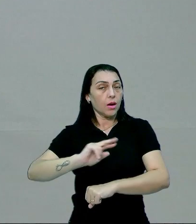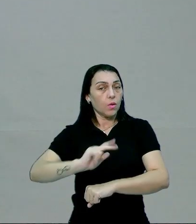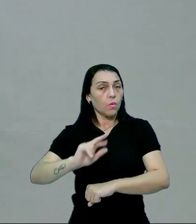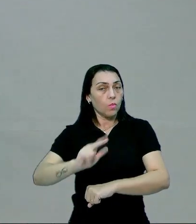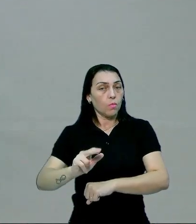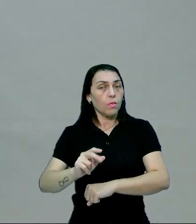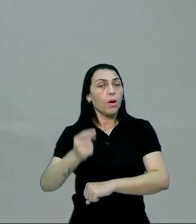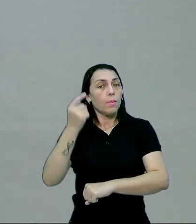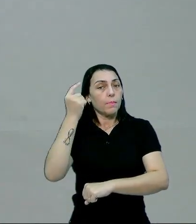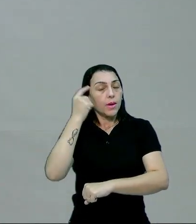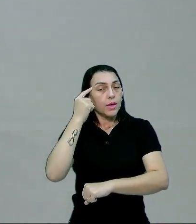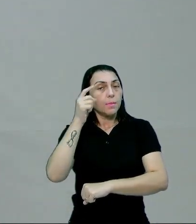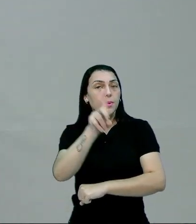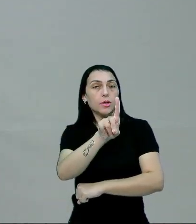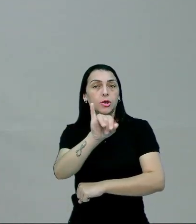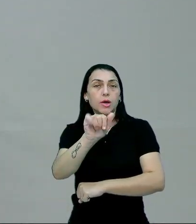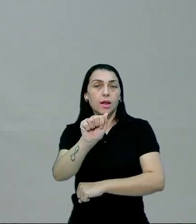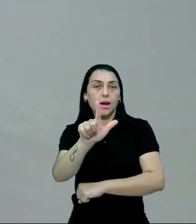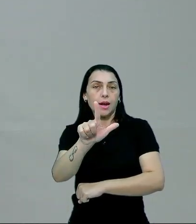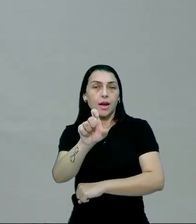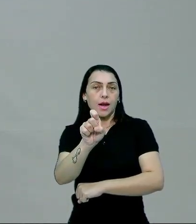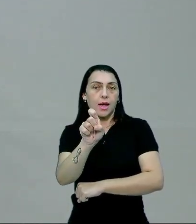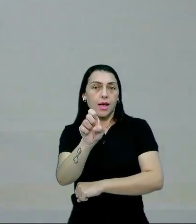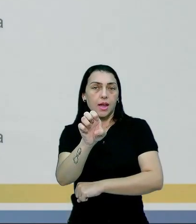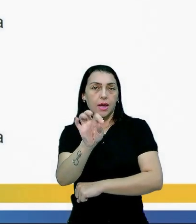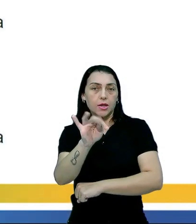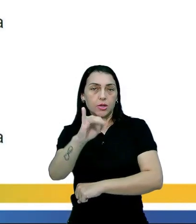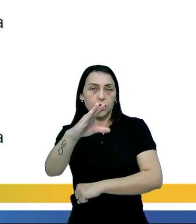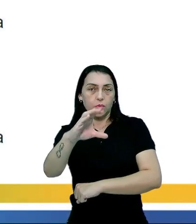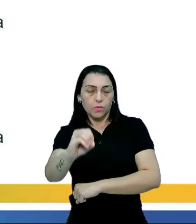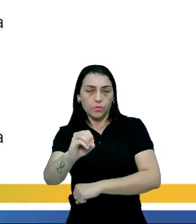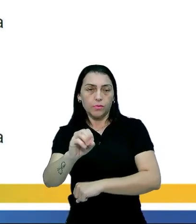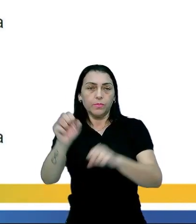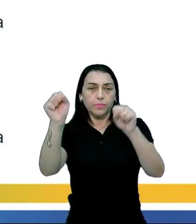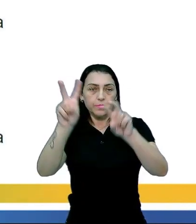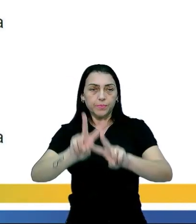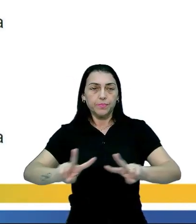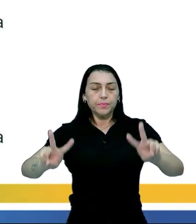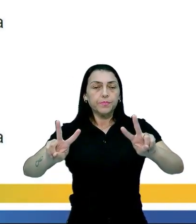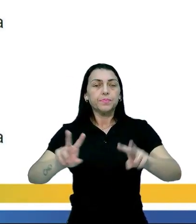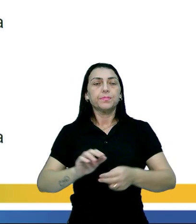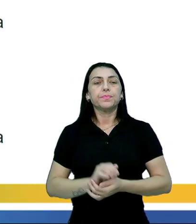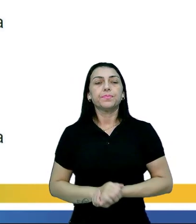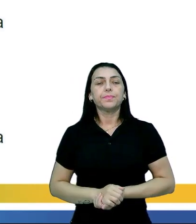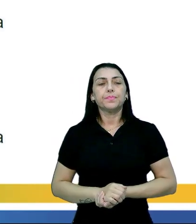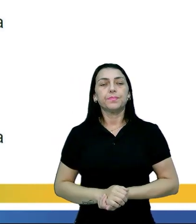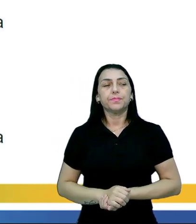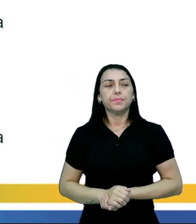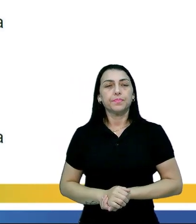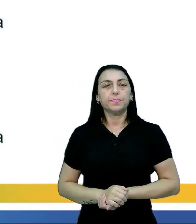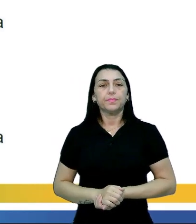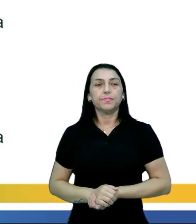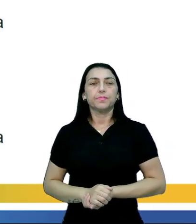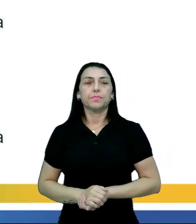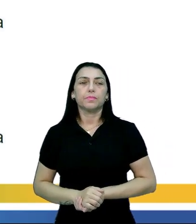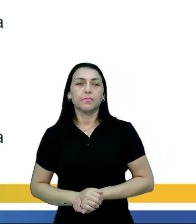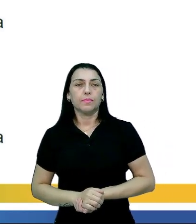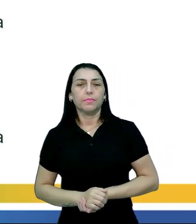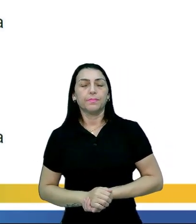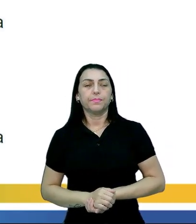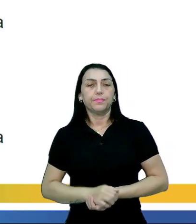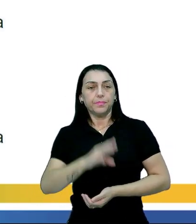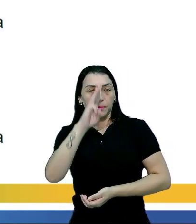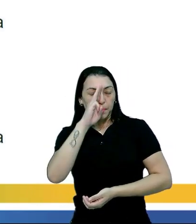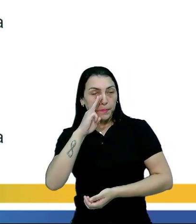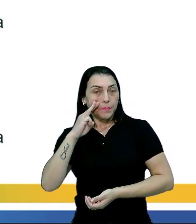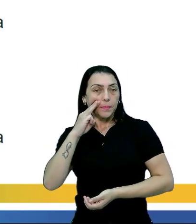a concepção dialética. Vamos para mais uma questão? Visualize em tela. Nós temos o quê?